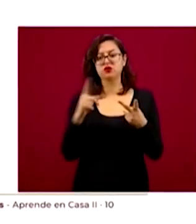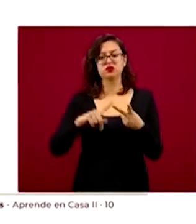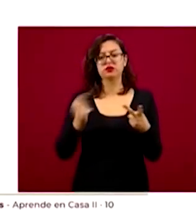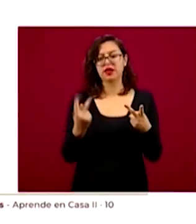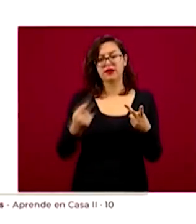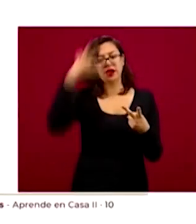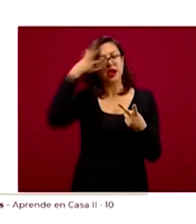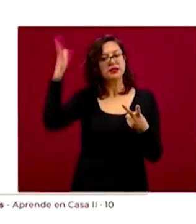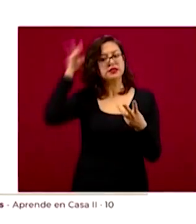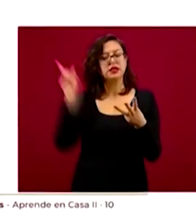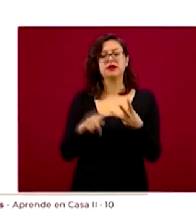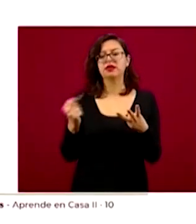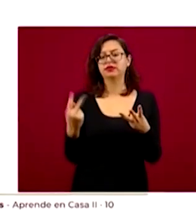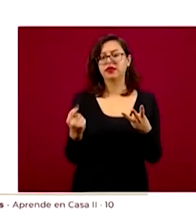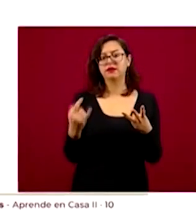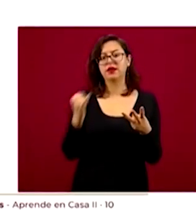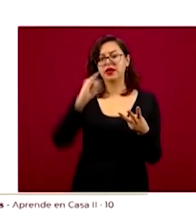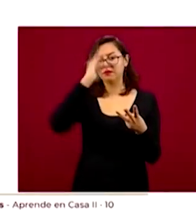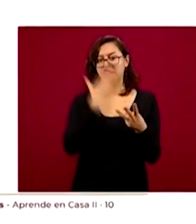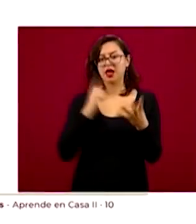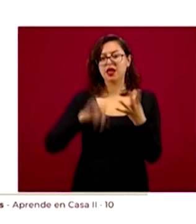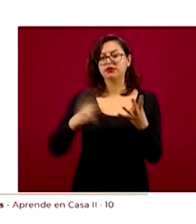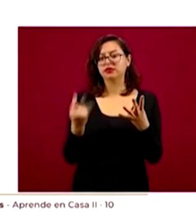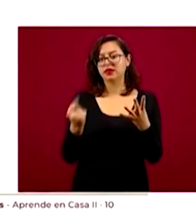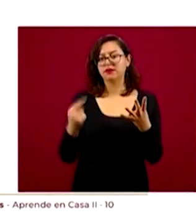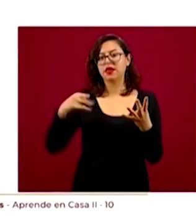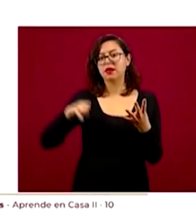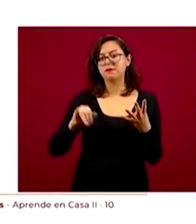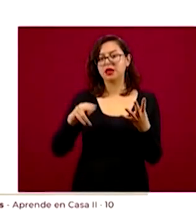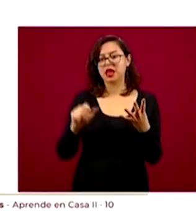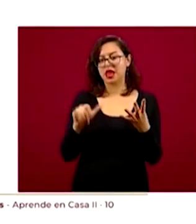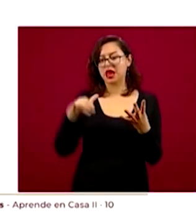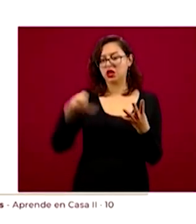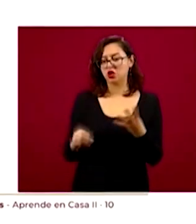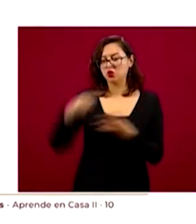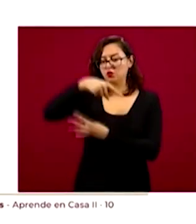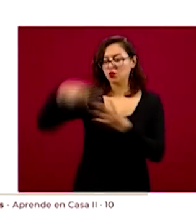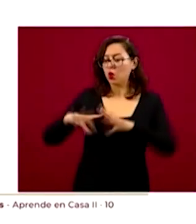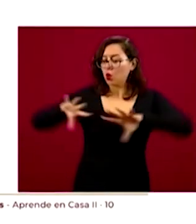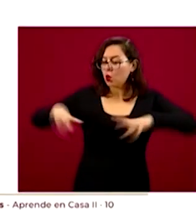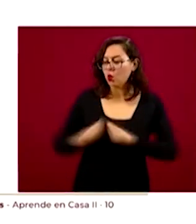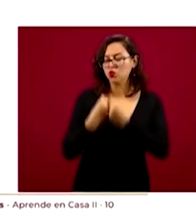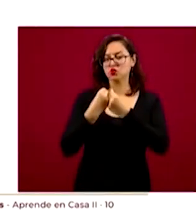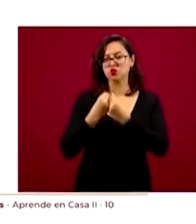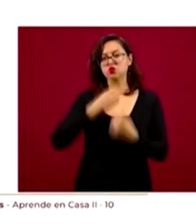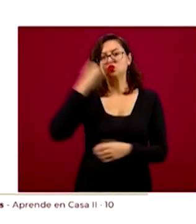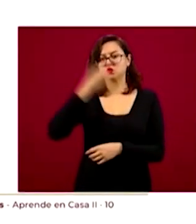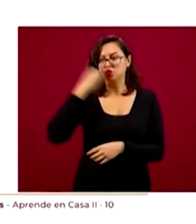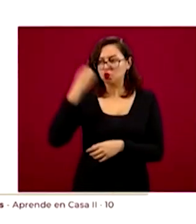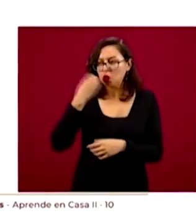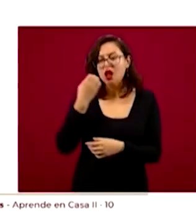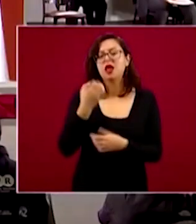nacional hat, hanesan televisiva, Azteca TV, imagem no multimédio, só decida falar para a escola de forma